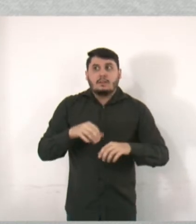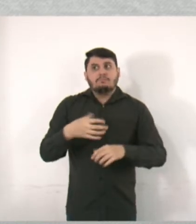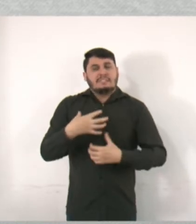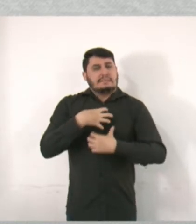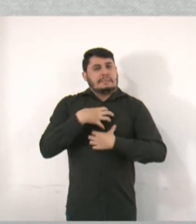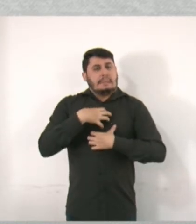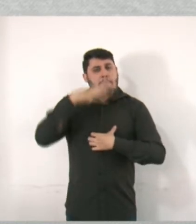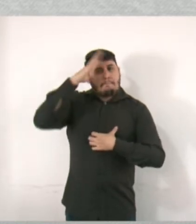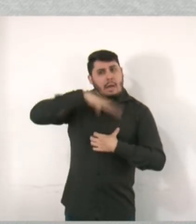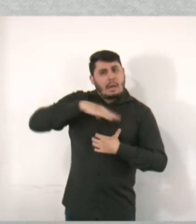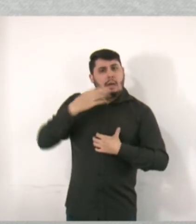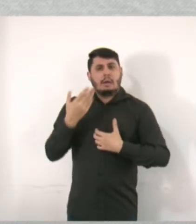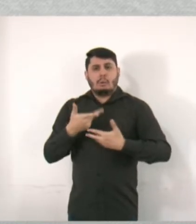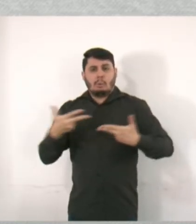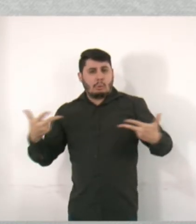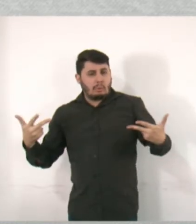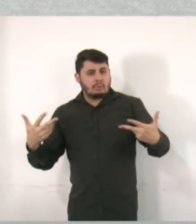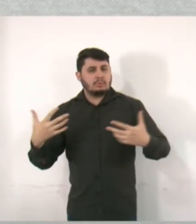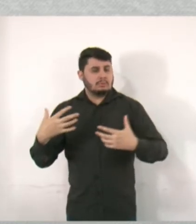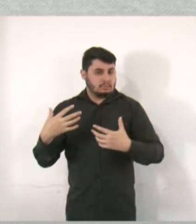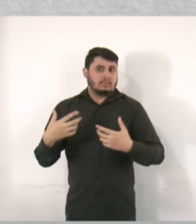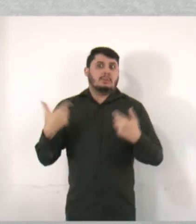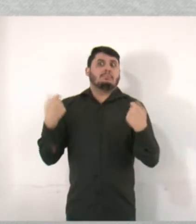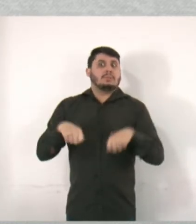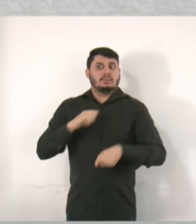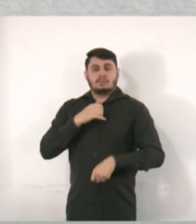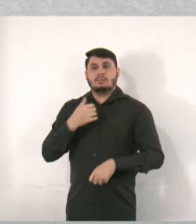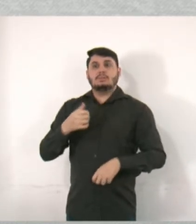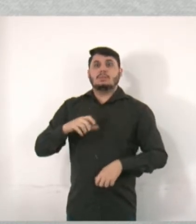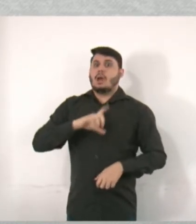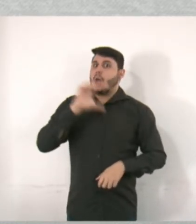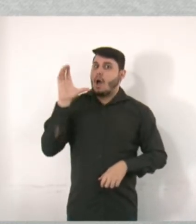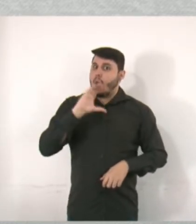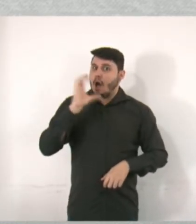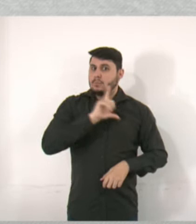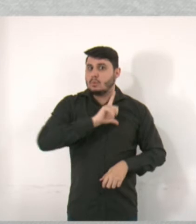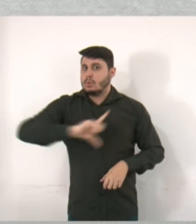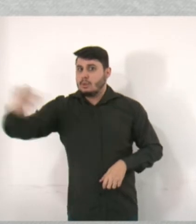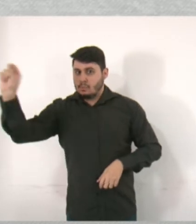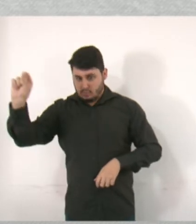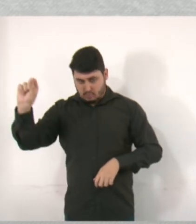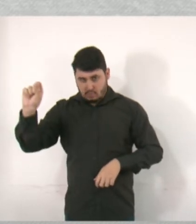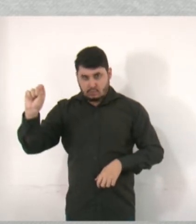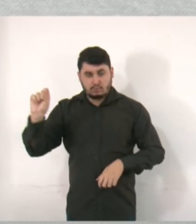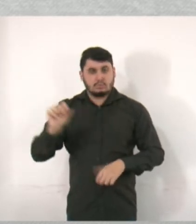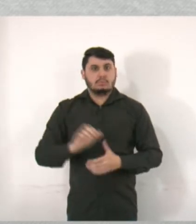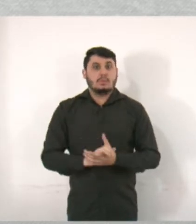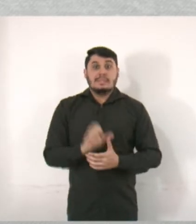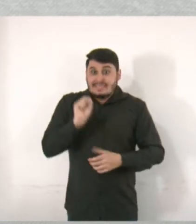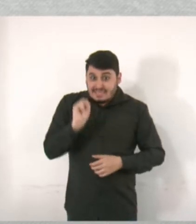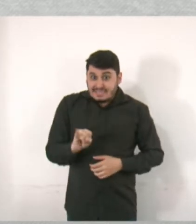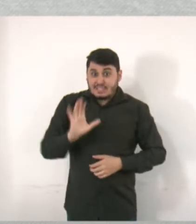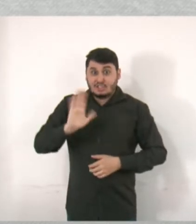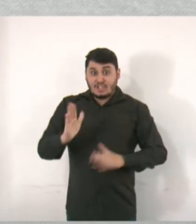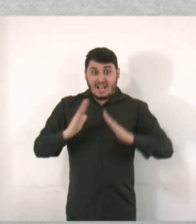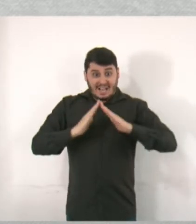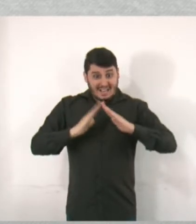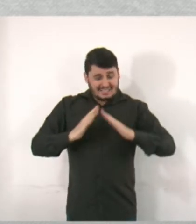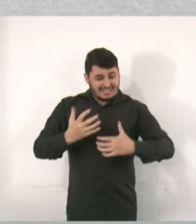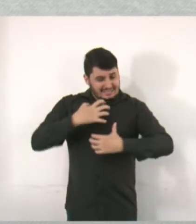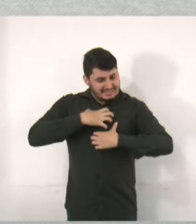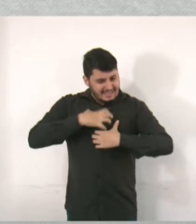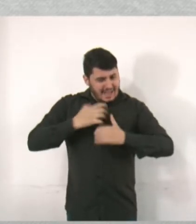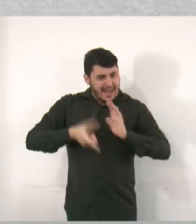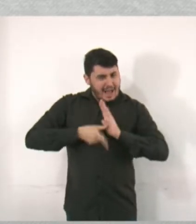deve permanecer no espaço. E se ela estiver com esses sintomas desde casa, ela permaneça até que os